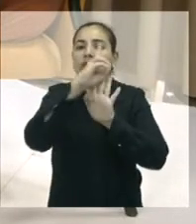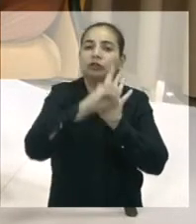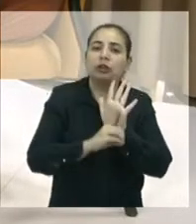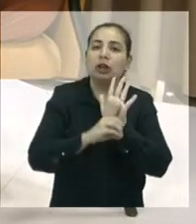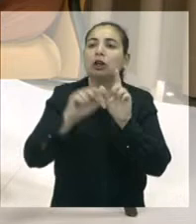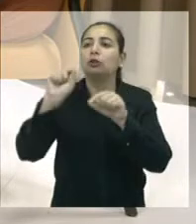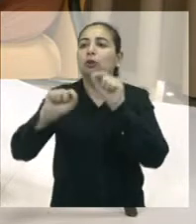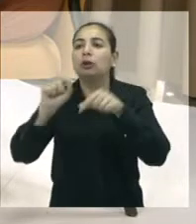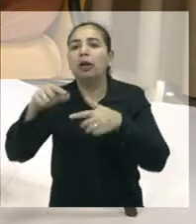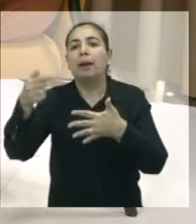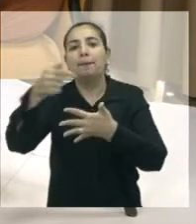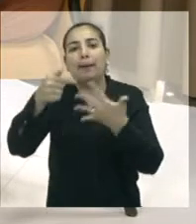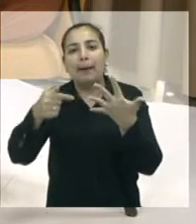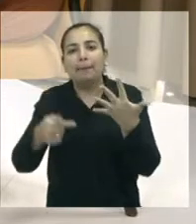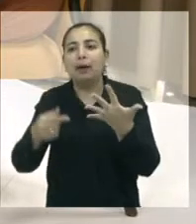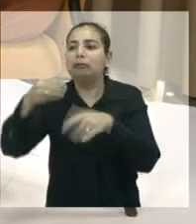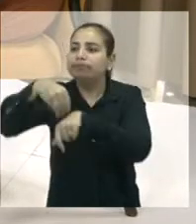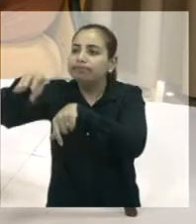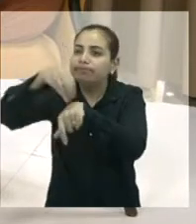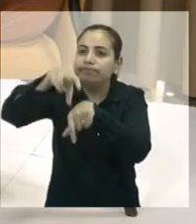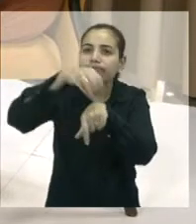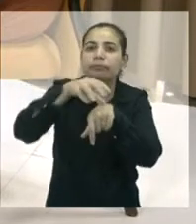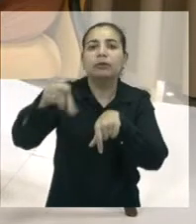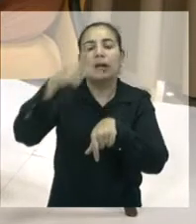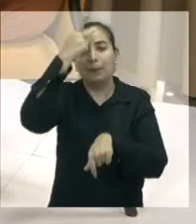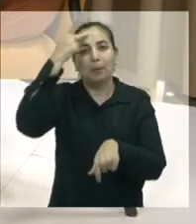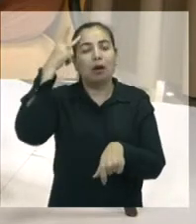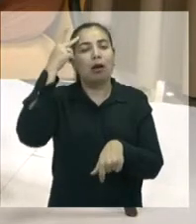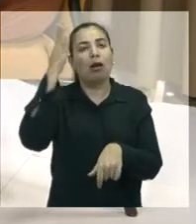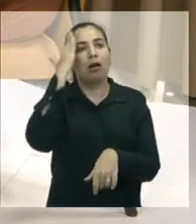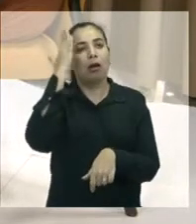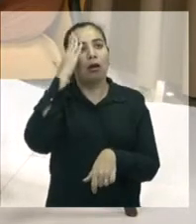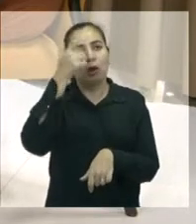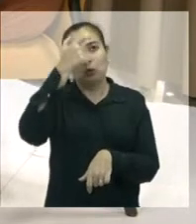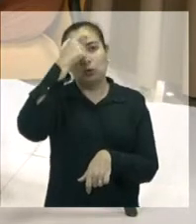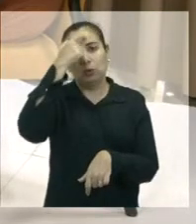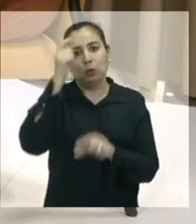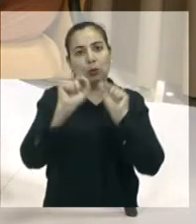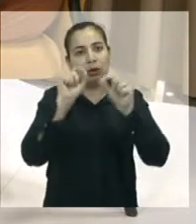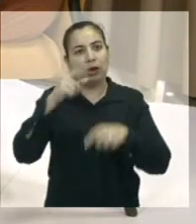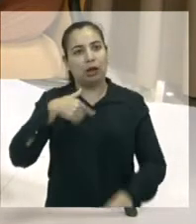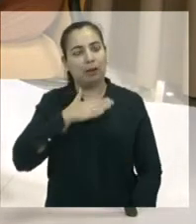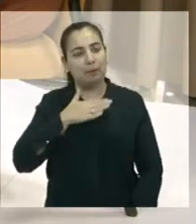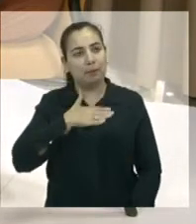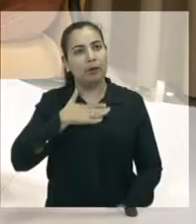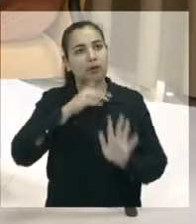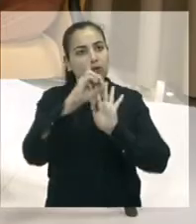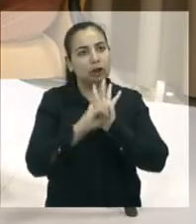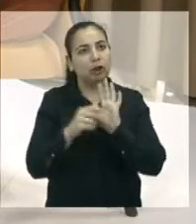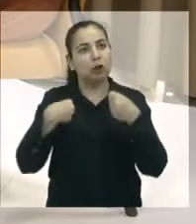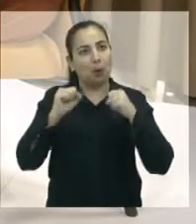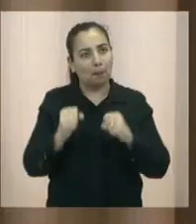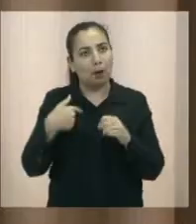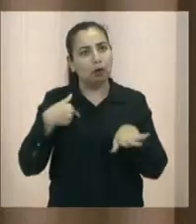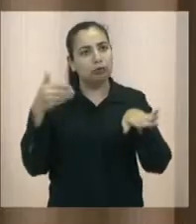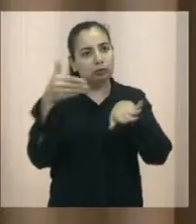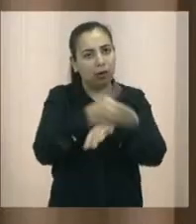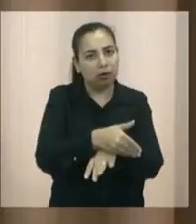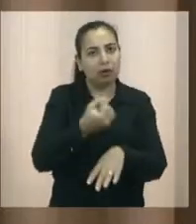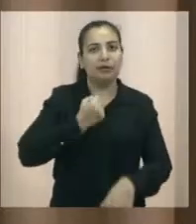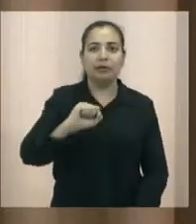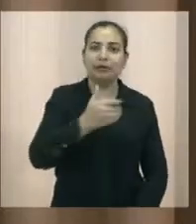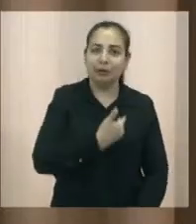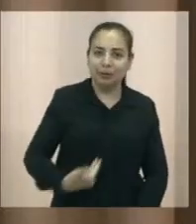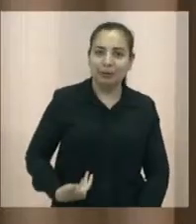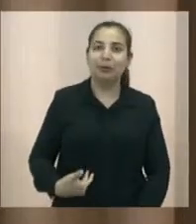importante. É uma forma de conscientizar e a população conhecer e saber que tem o direito a buscar o serviço. Isso, e violência doméstica, por exemplo,